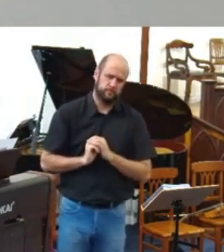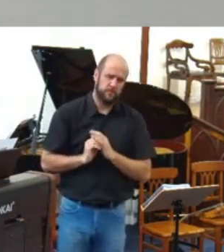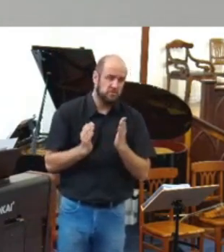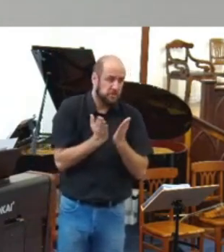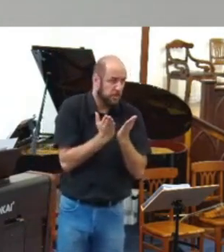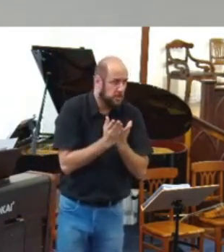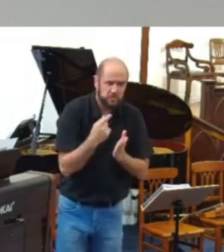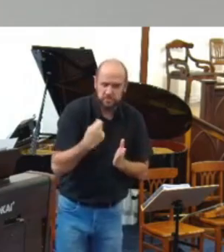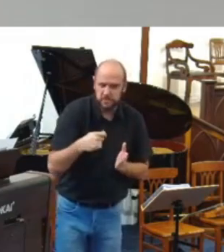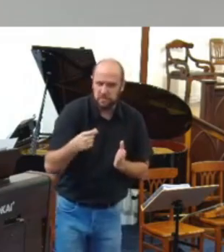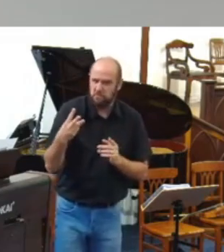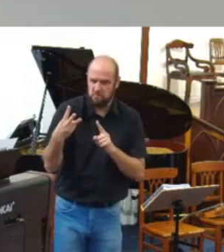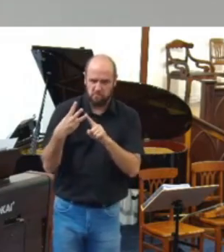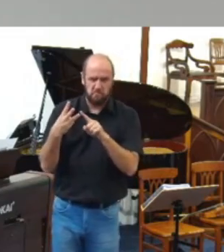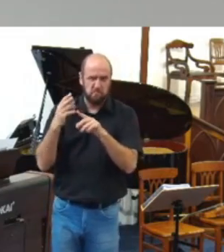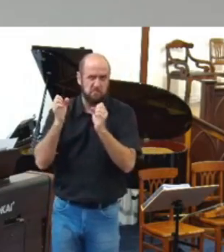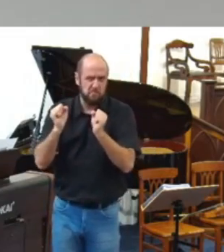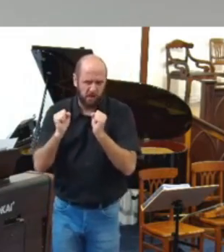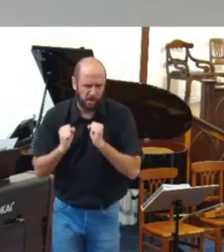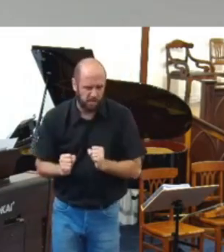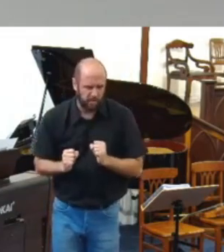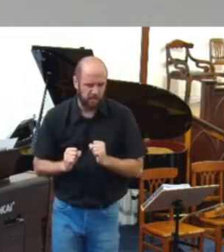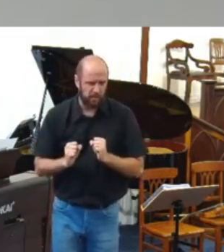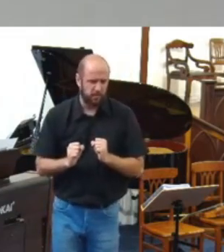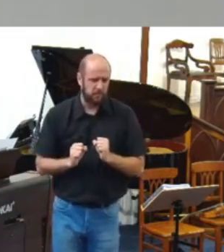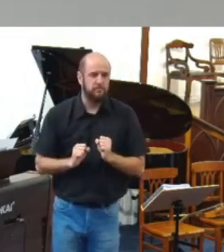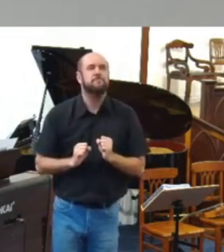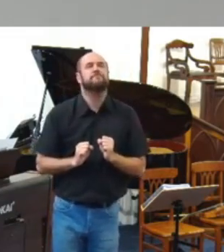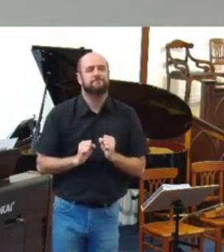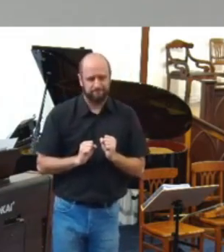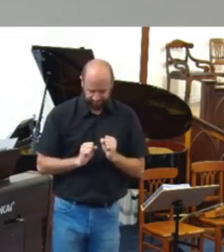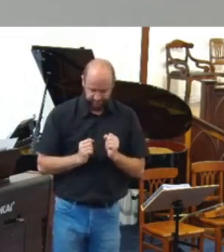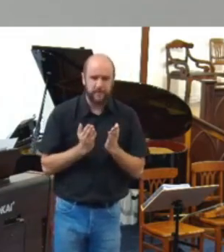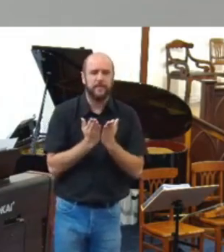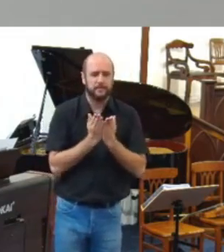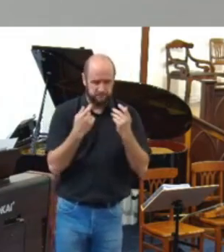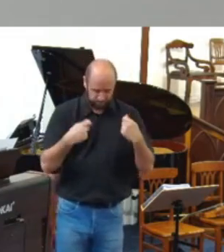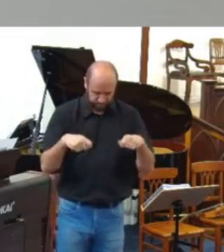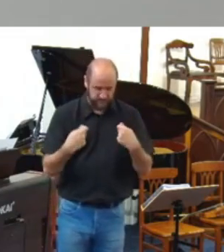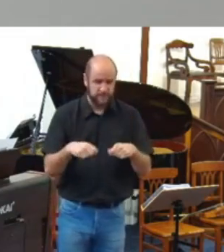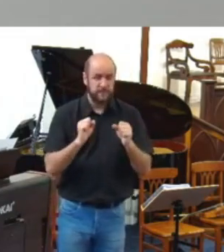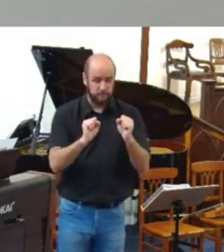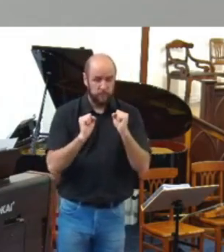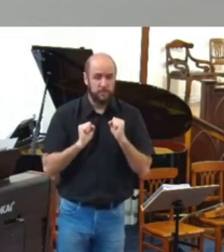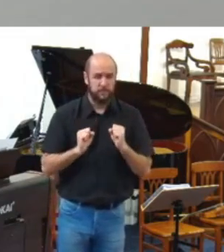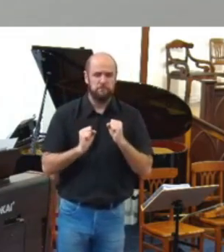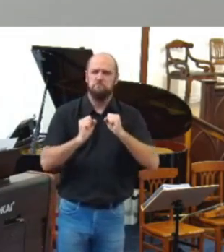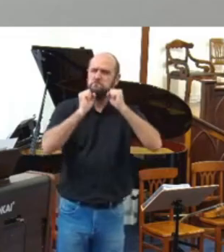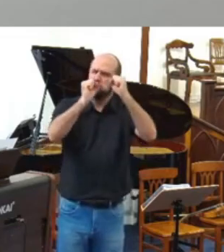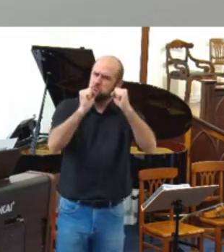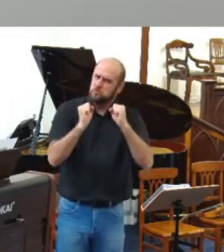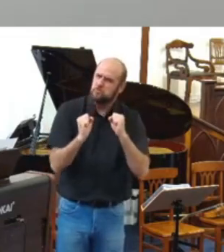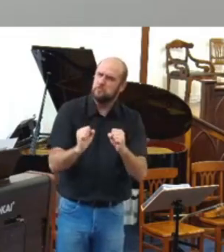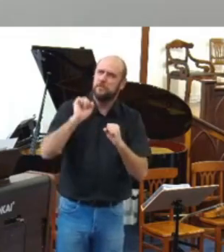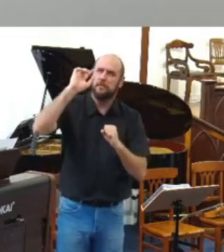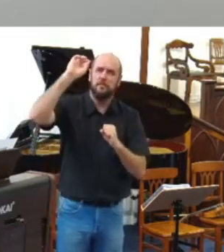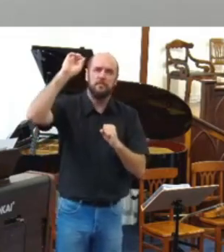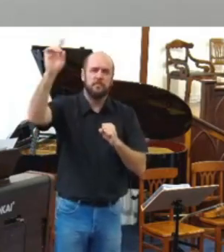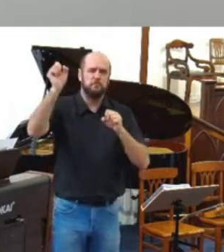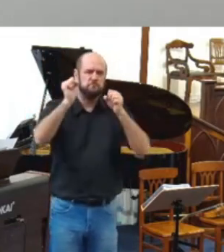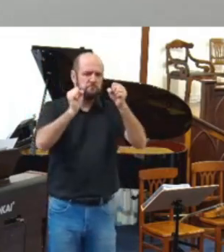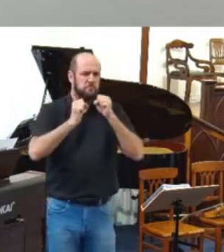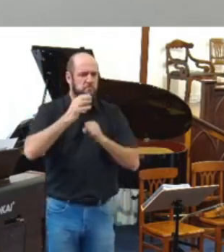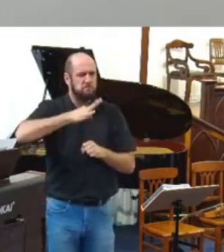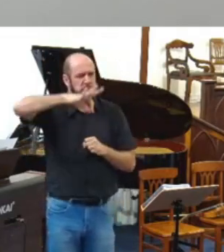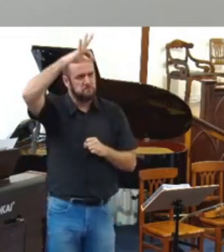um cristão precisa de poder? Eu antecipo para você com toda certeza, sim, precisa. Precisa do poder de Deus, do poder do Espírito